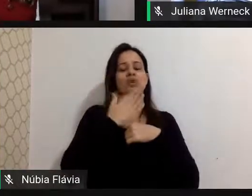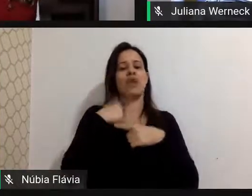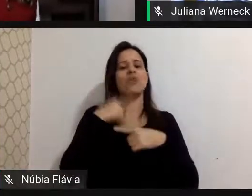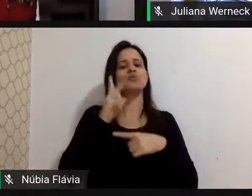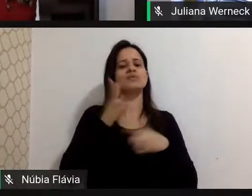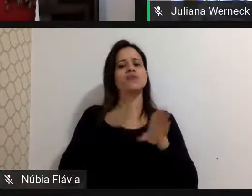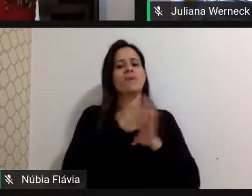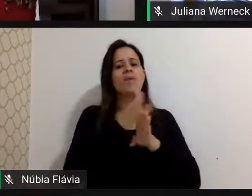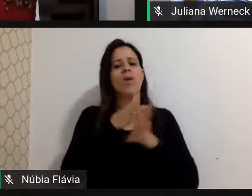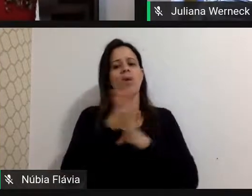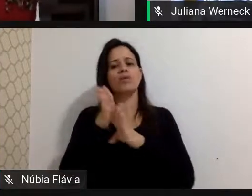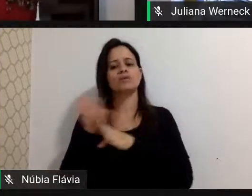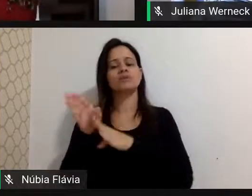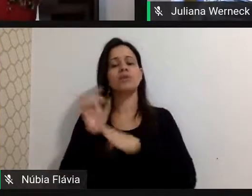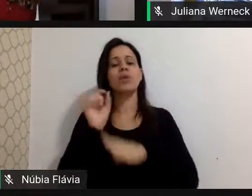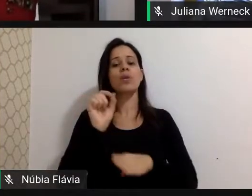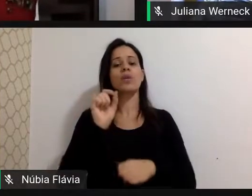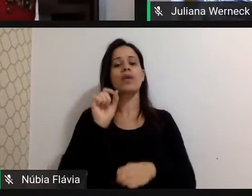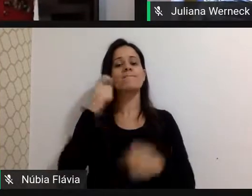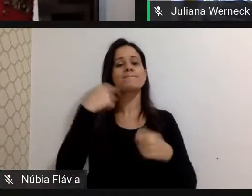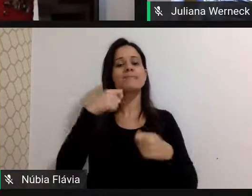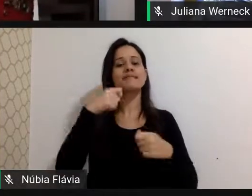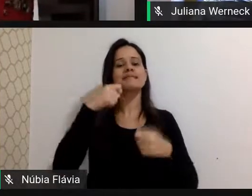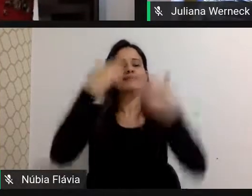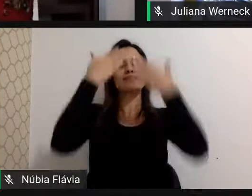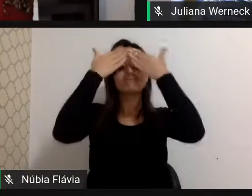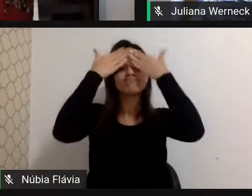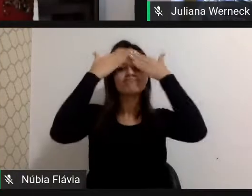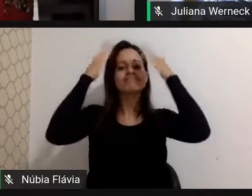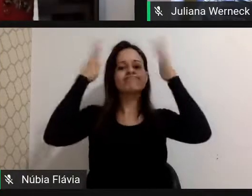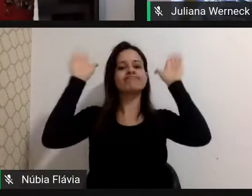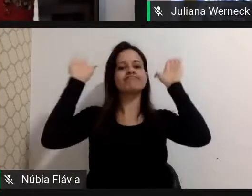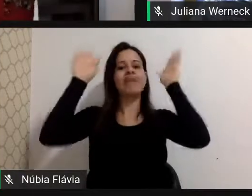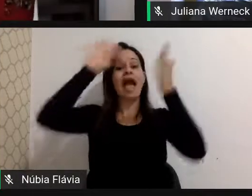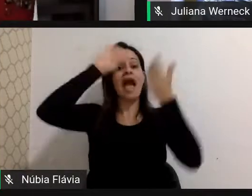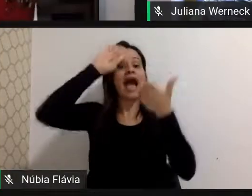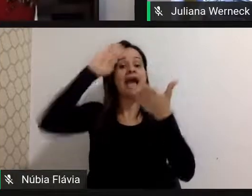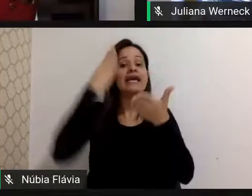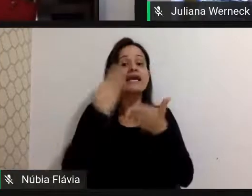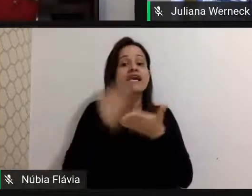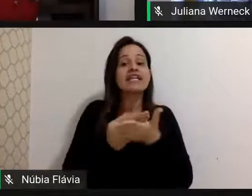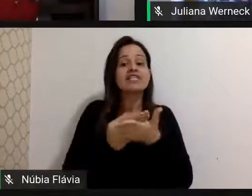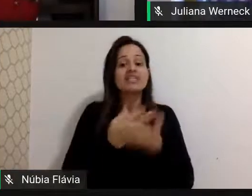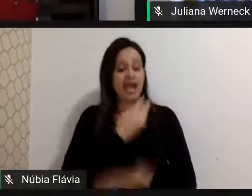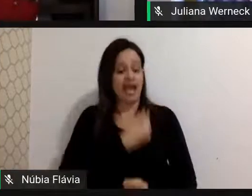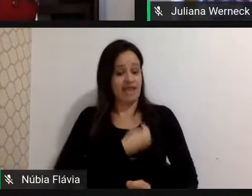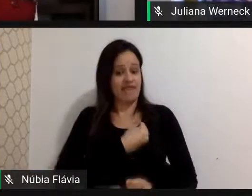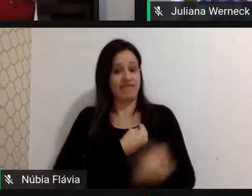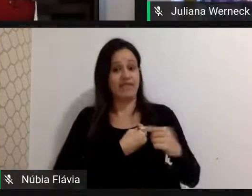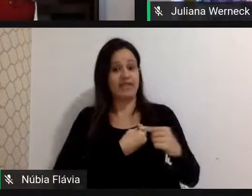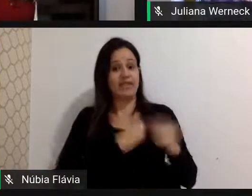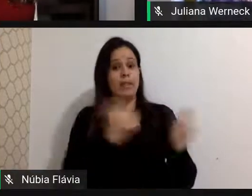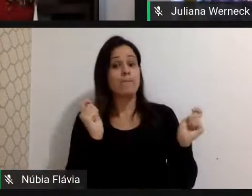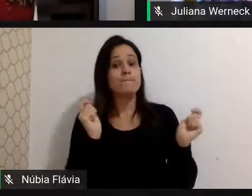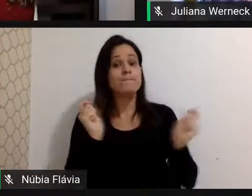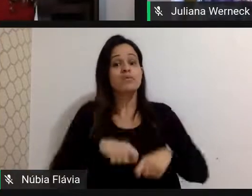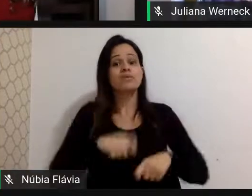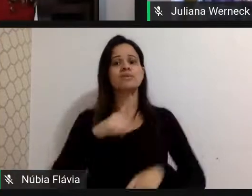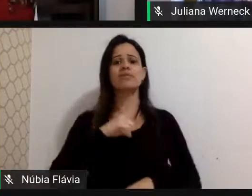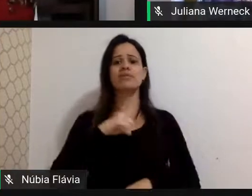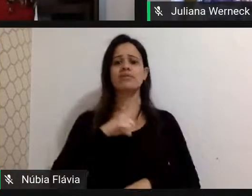pessoas é que elas criem crenças que vão ajudá-las a ter a melhor vida que elas podem ter, dentro da